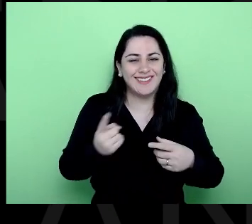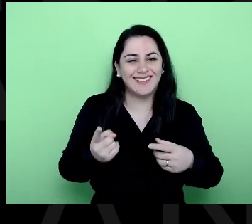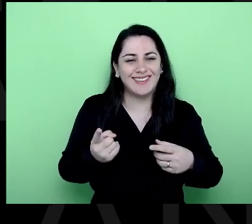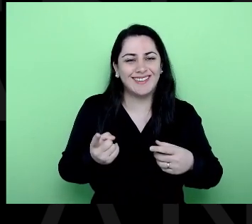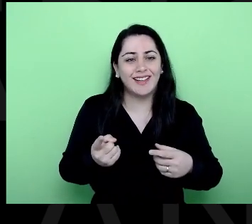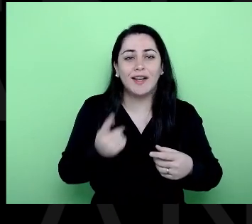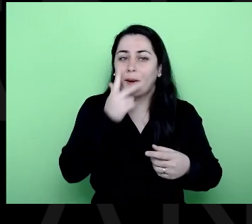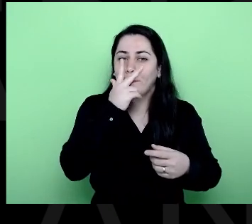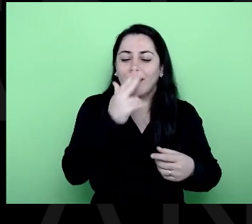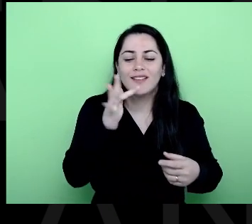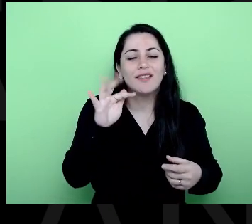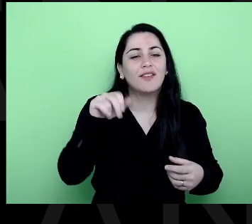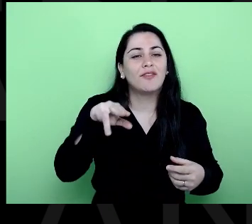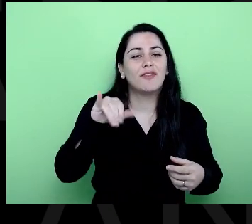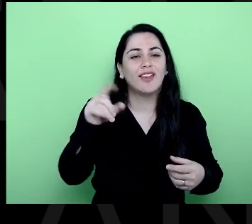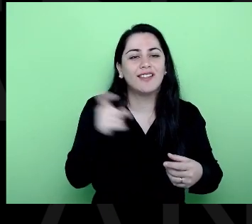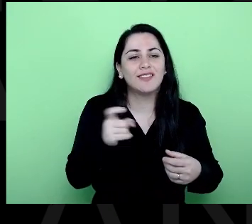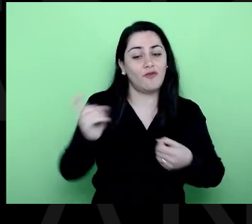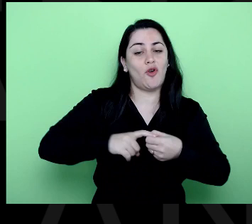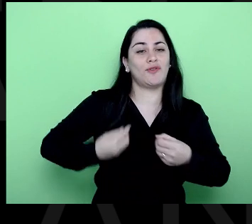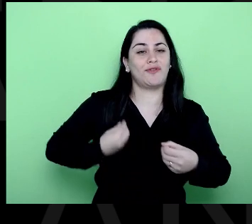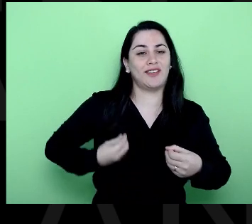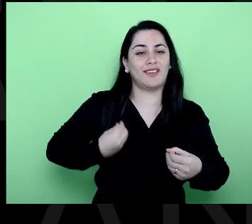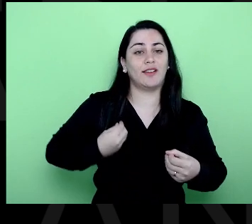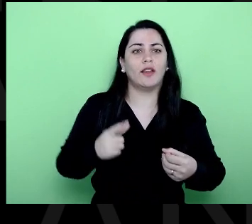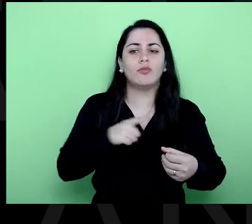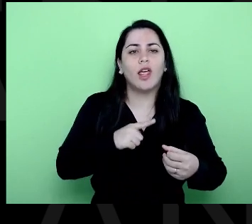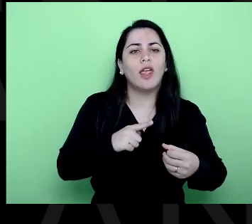uma fênix. Eu acho que isso dá um movimento no livro